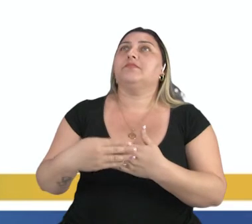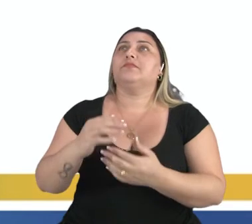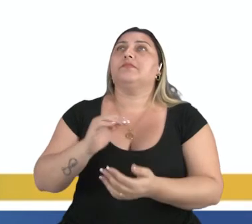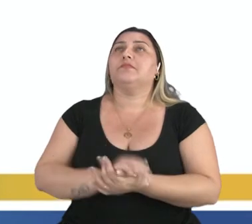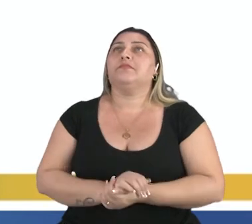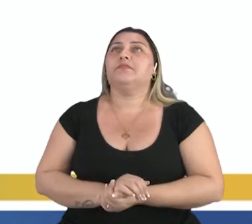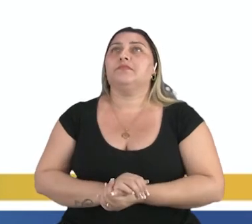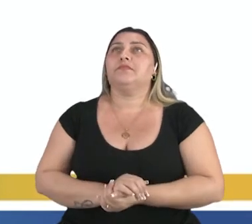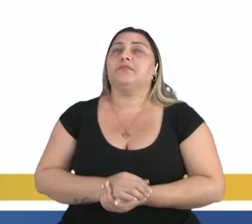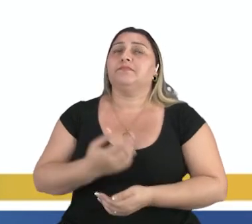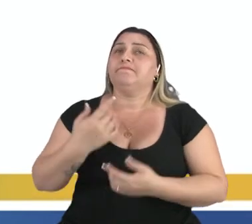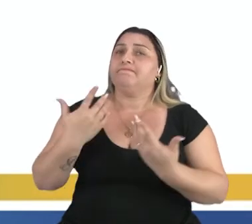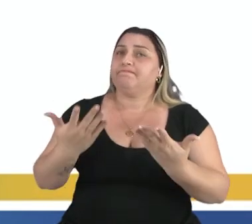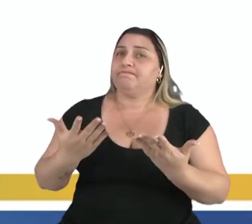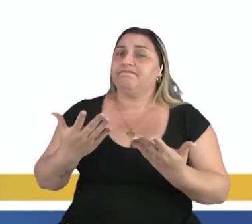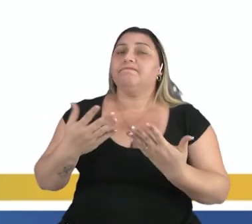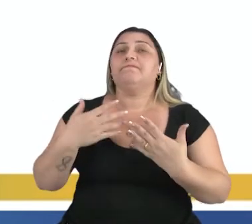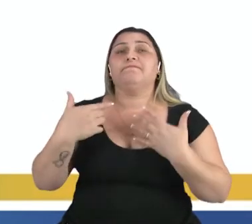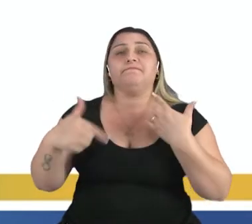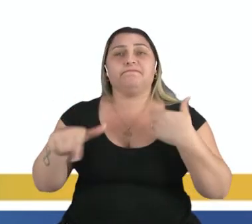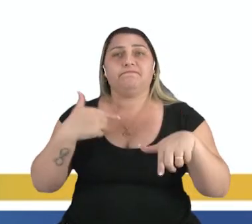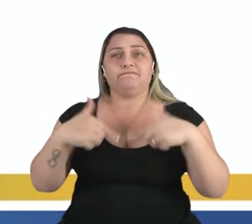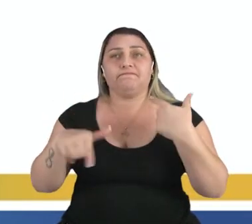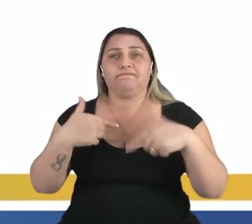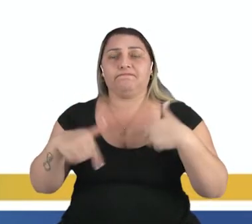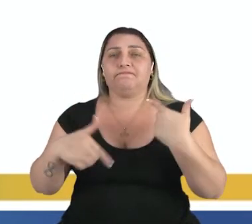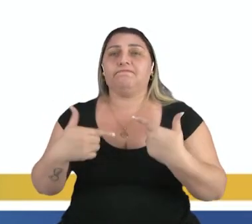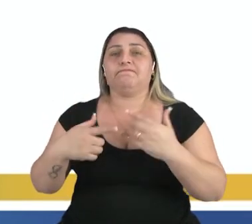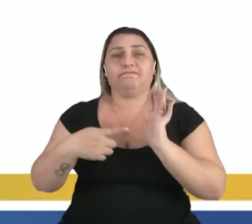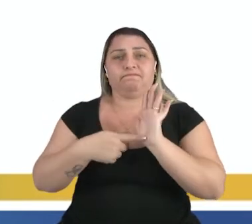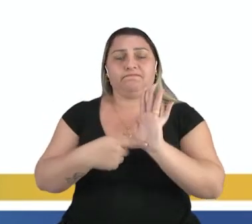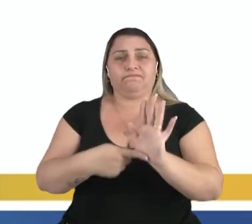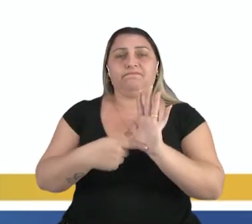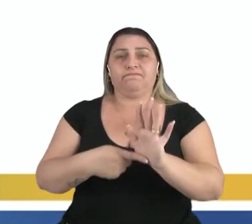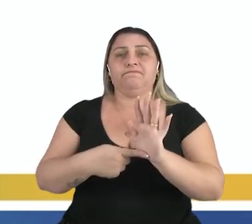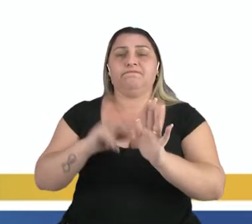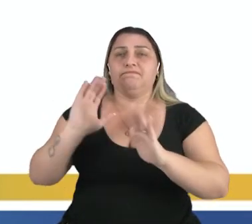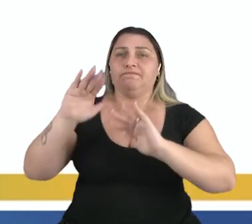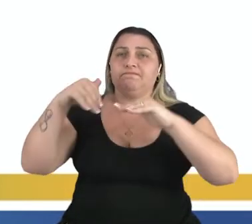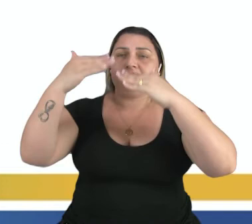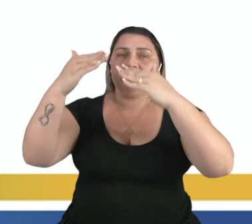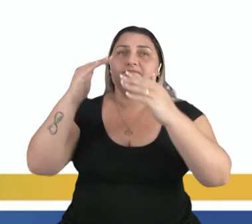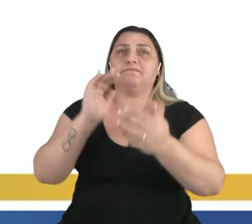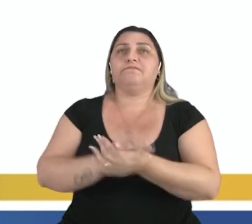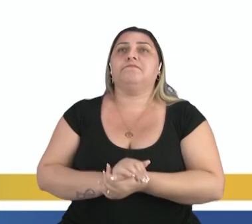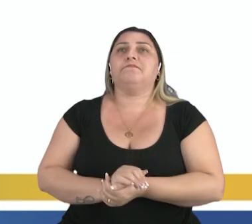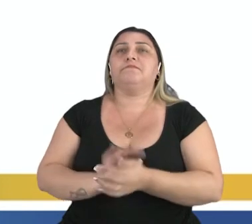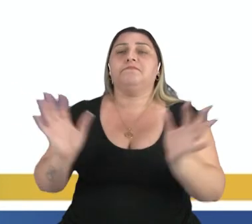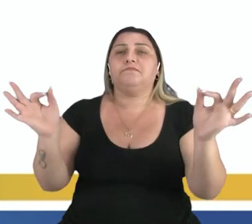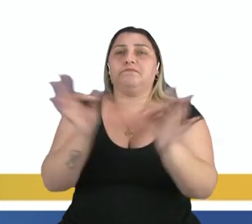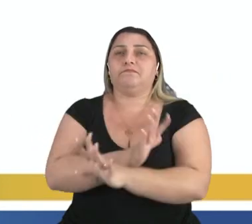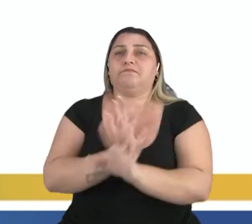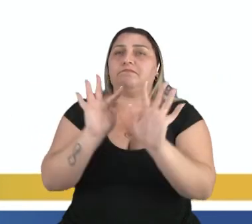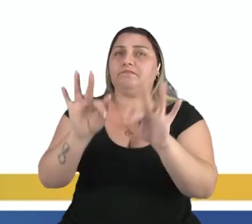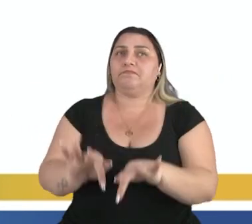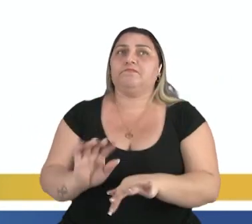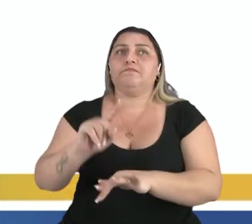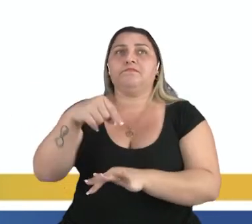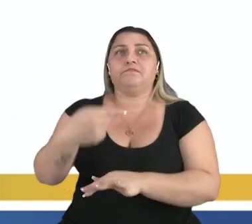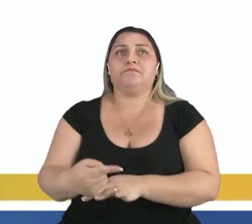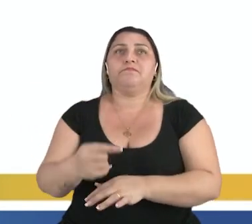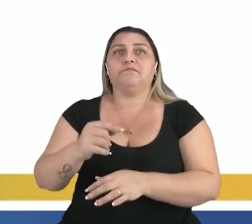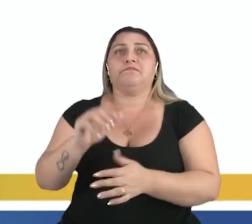fato polêmico e poder trabalhar com isso, apresentar, desenvolver e concluir.